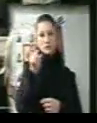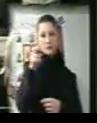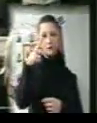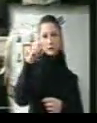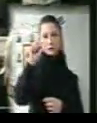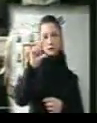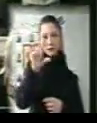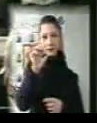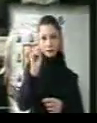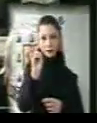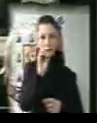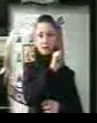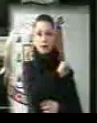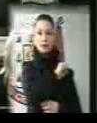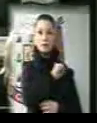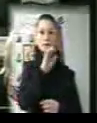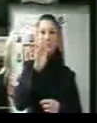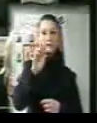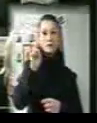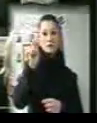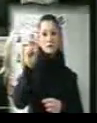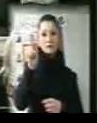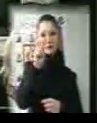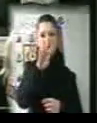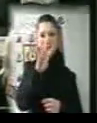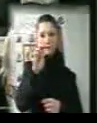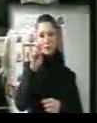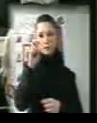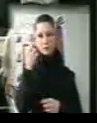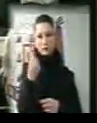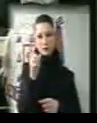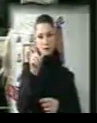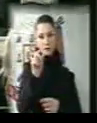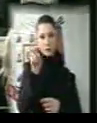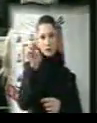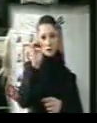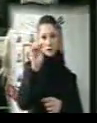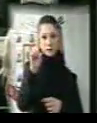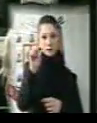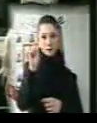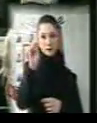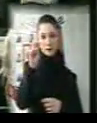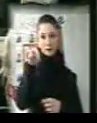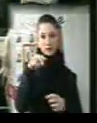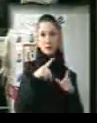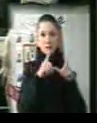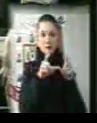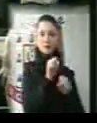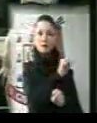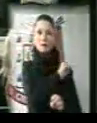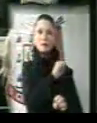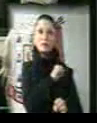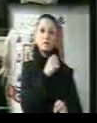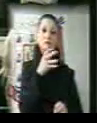Ferrarese. Indicações números 455, 456, de autoria do vereador Edson Aurélio. Requerimento